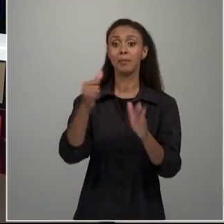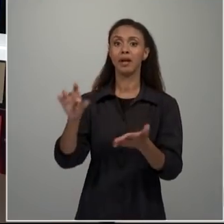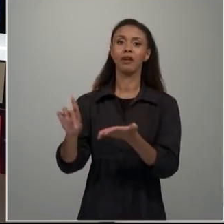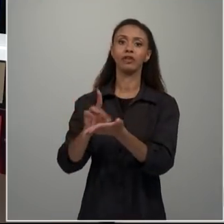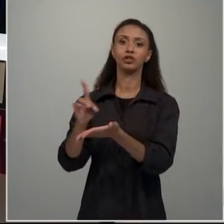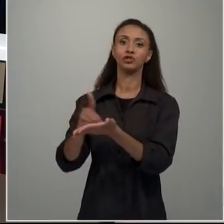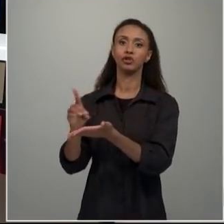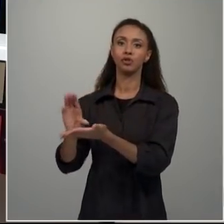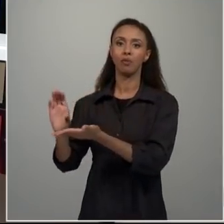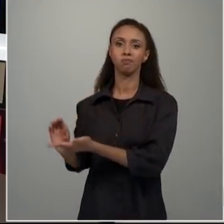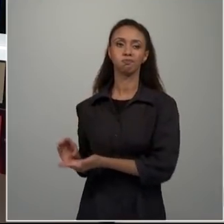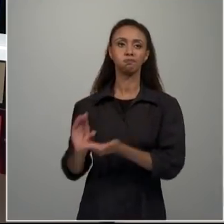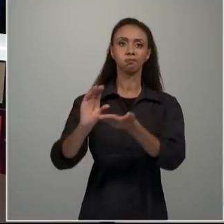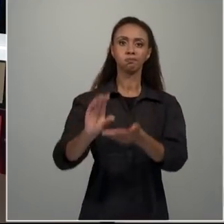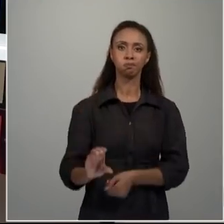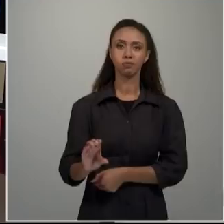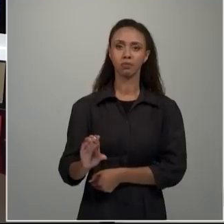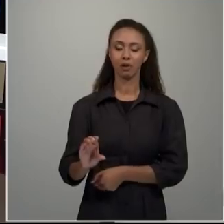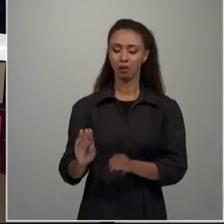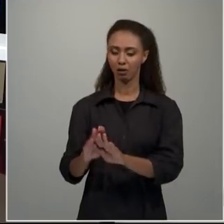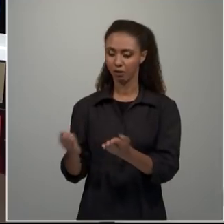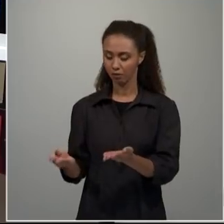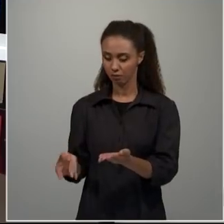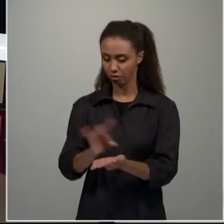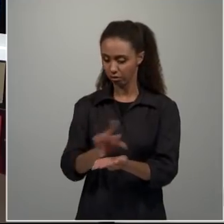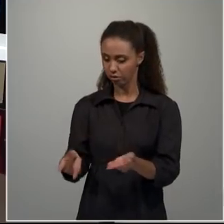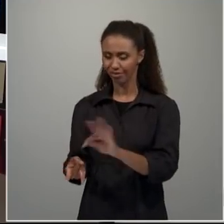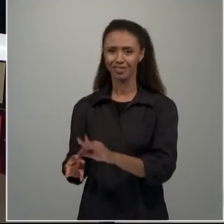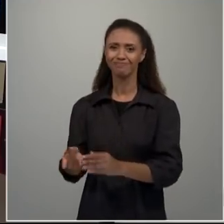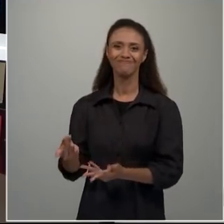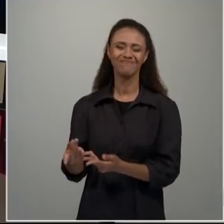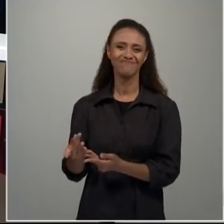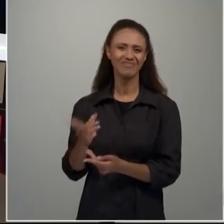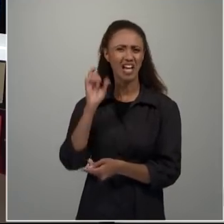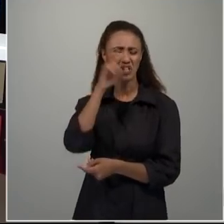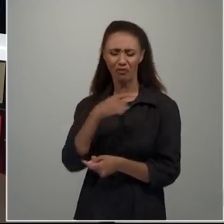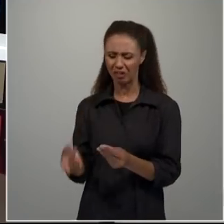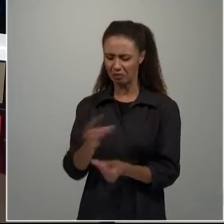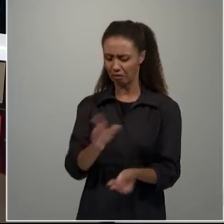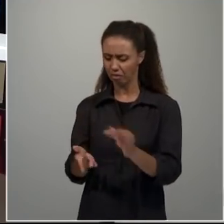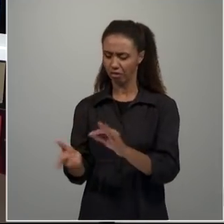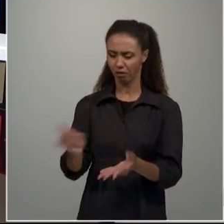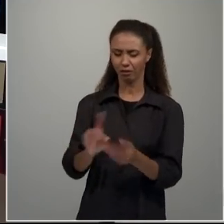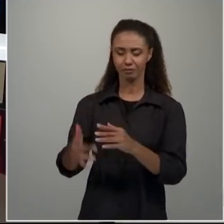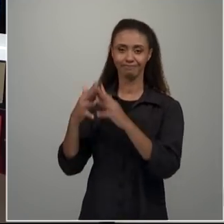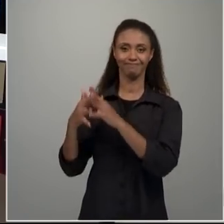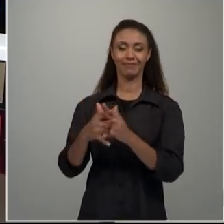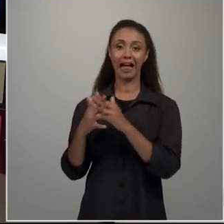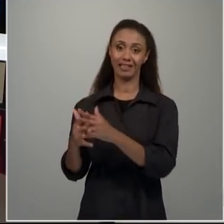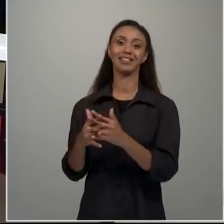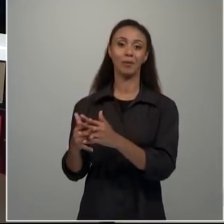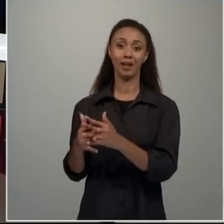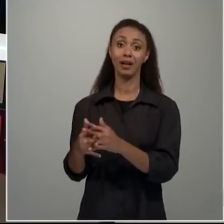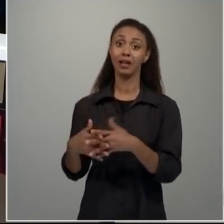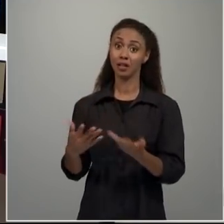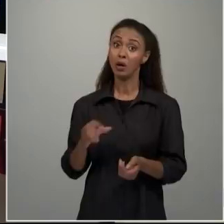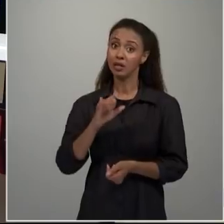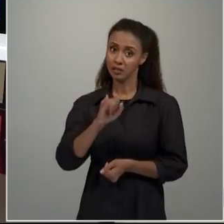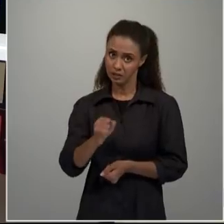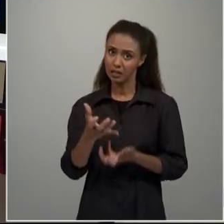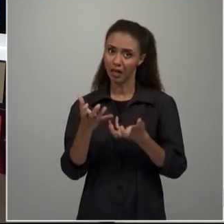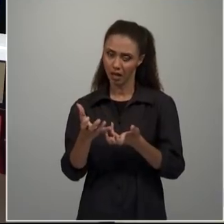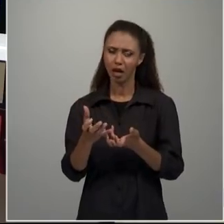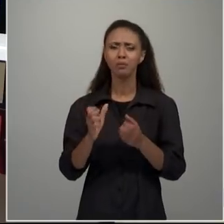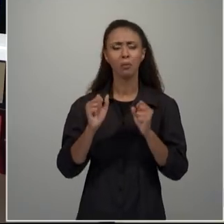da prova aí você vai abrir se não consegue não é uma prática que você tem então se você pretende usar dicionário na prova porque a gente vai permitir